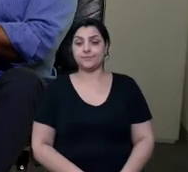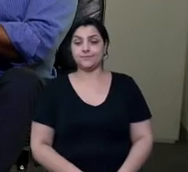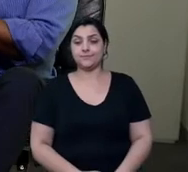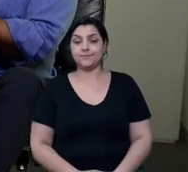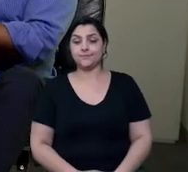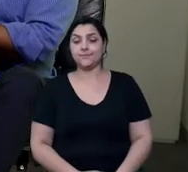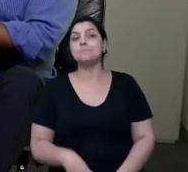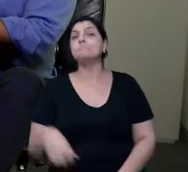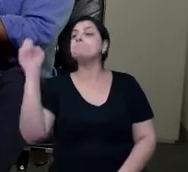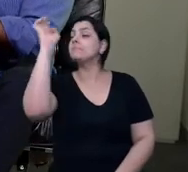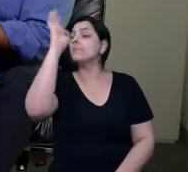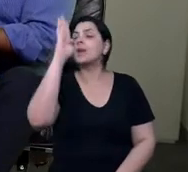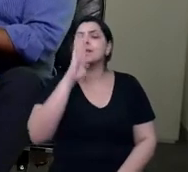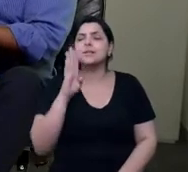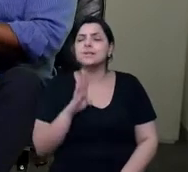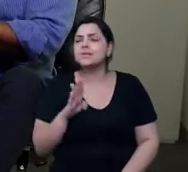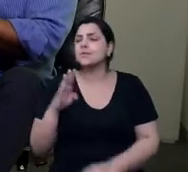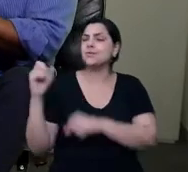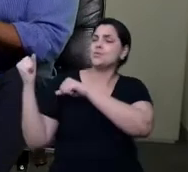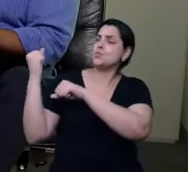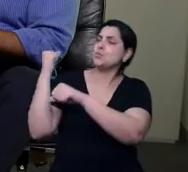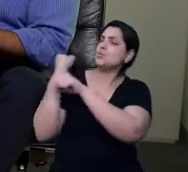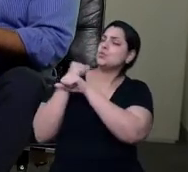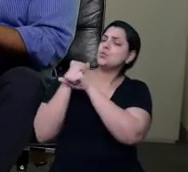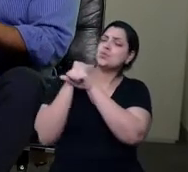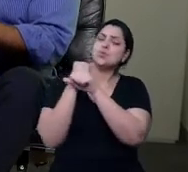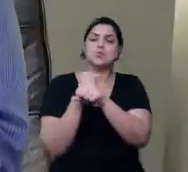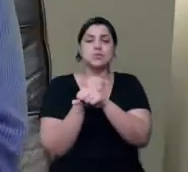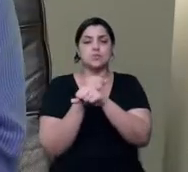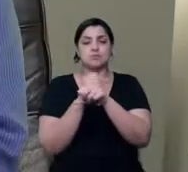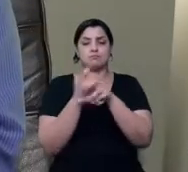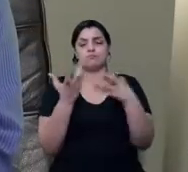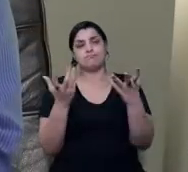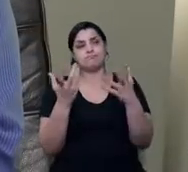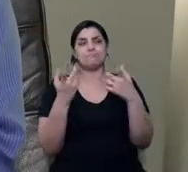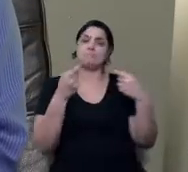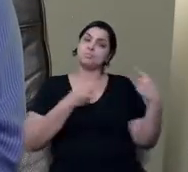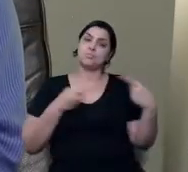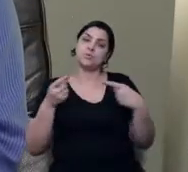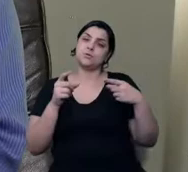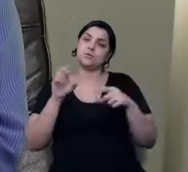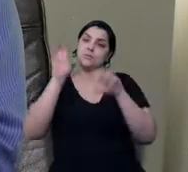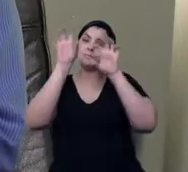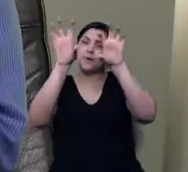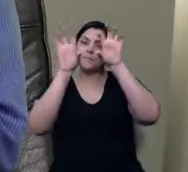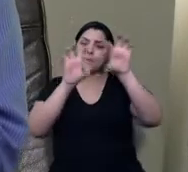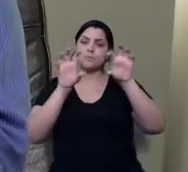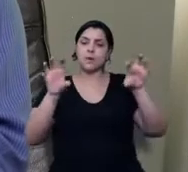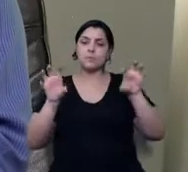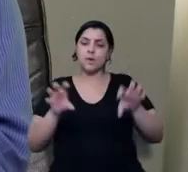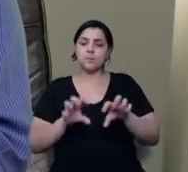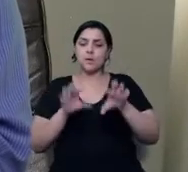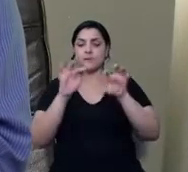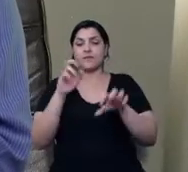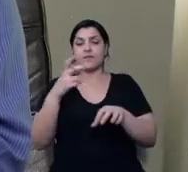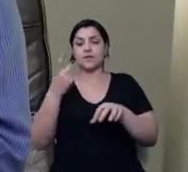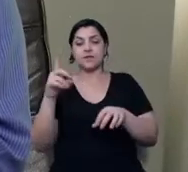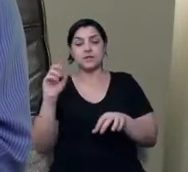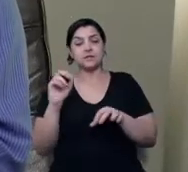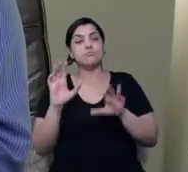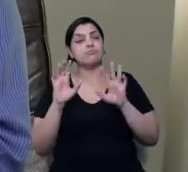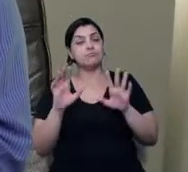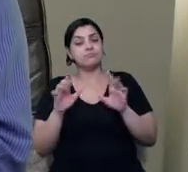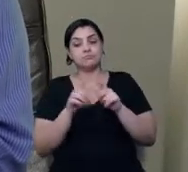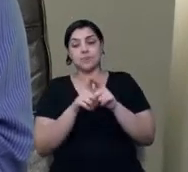durante muitos anos, antes da gente dividir o Brasil dessa forma política em estados da federação, muitas vezes a ideia do